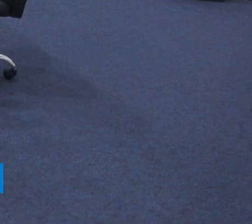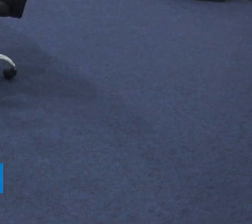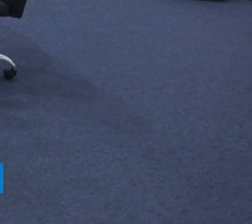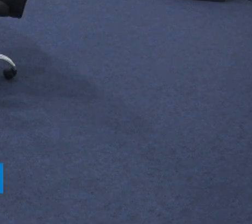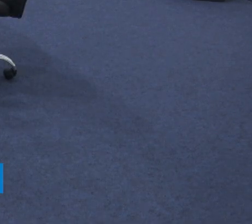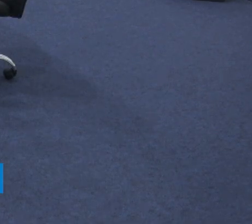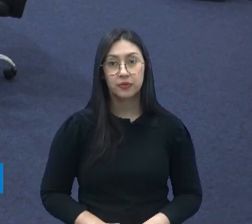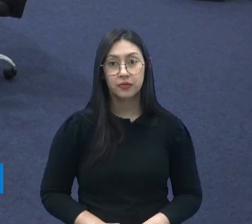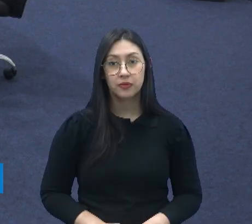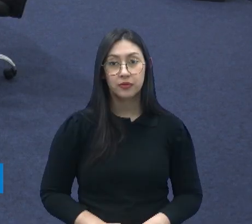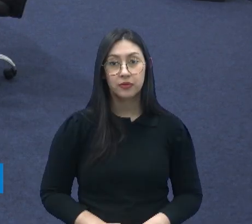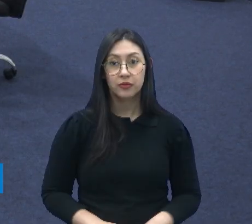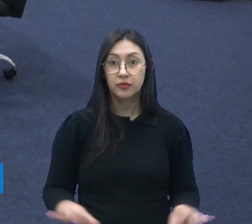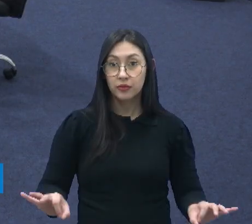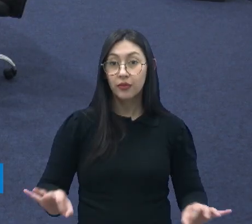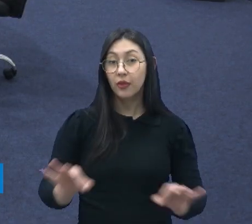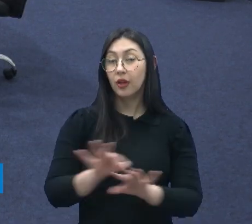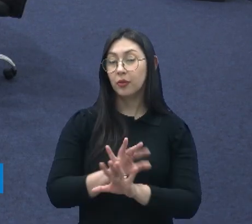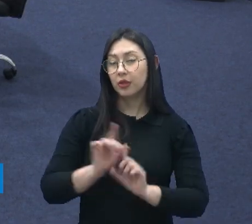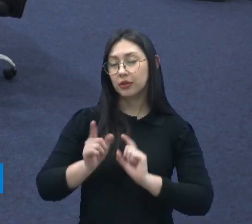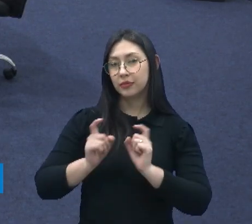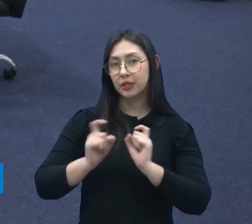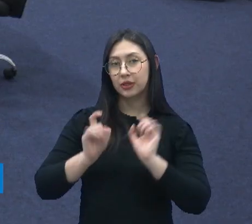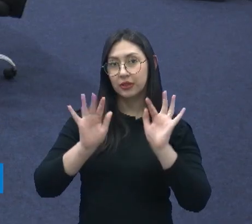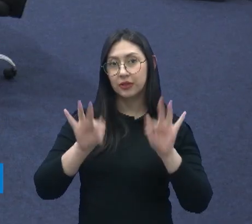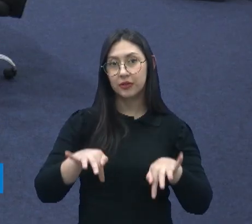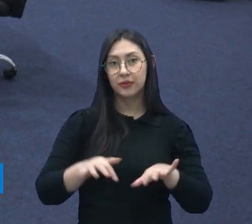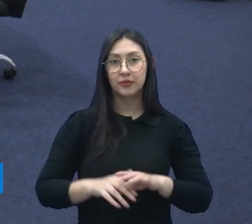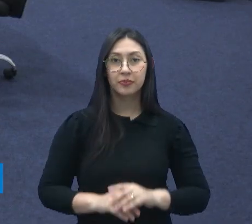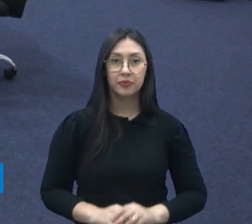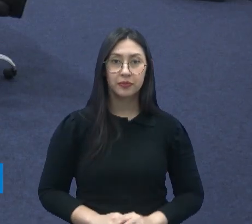Nada mais a declarar, está encerrada a presente sessão.